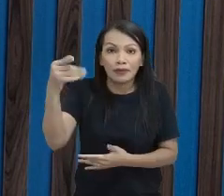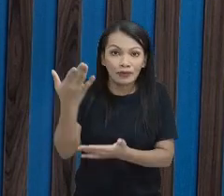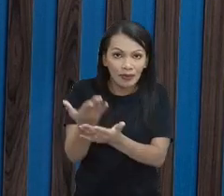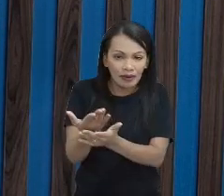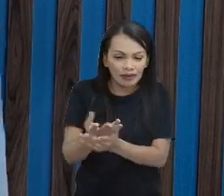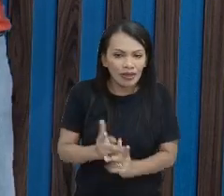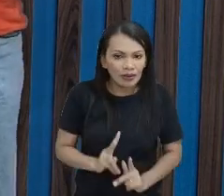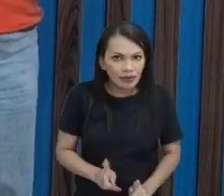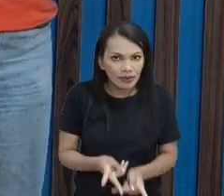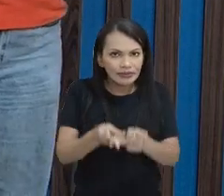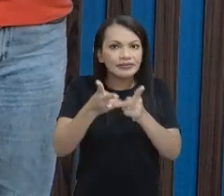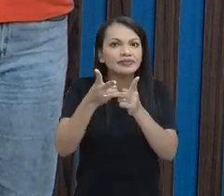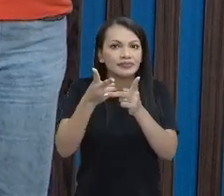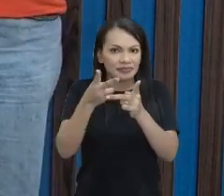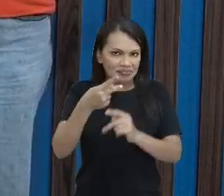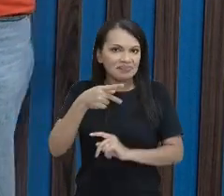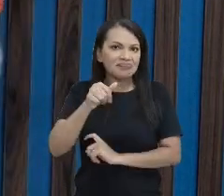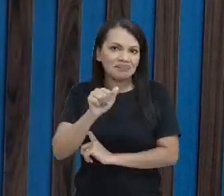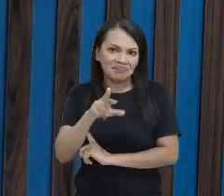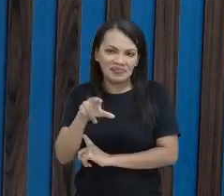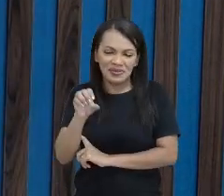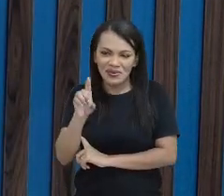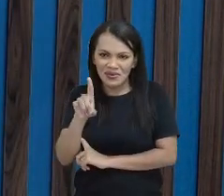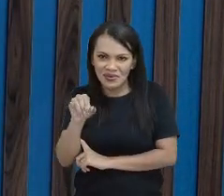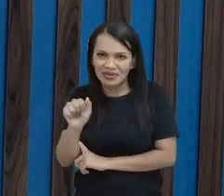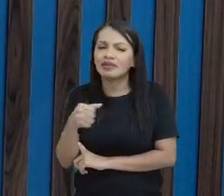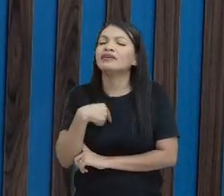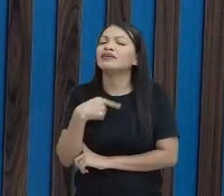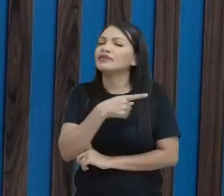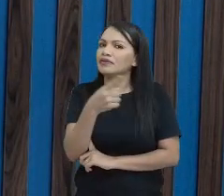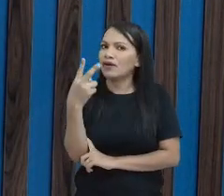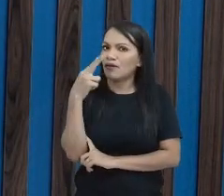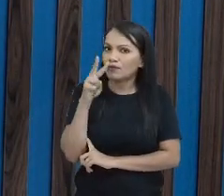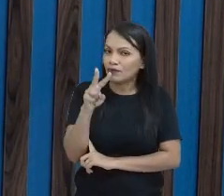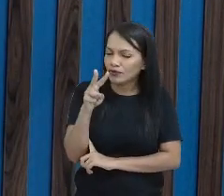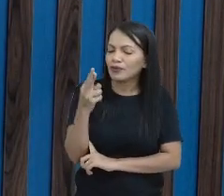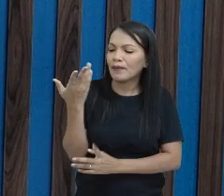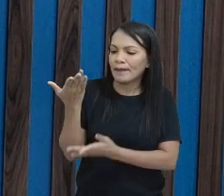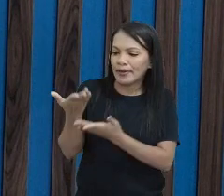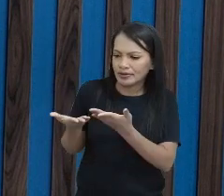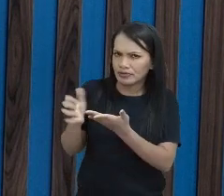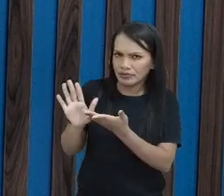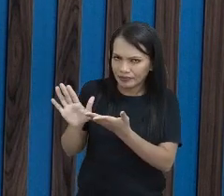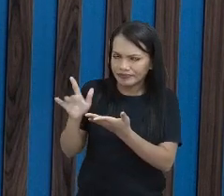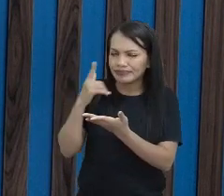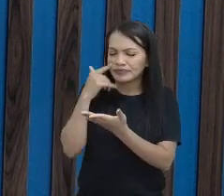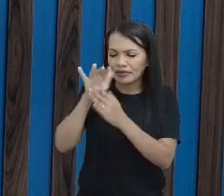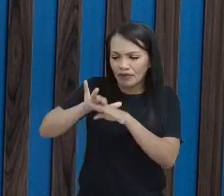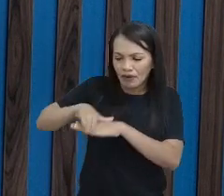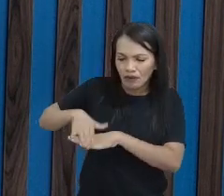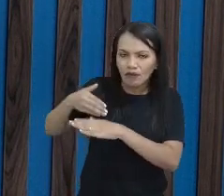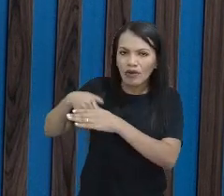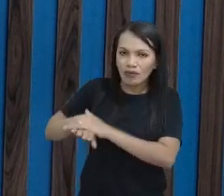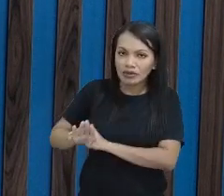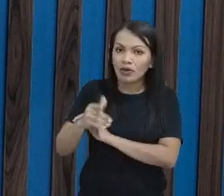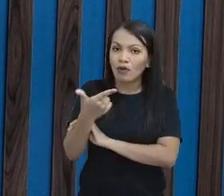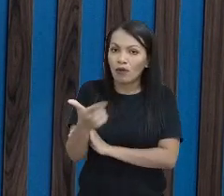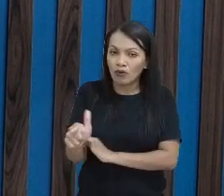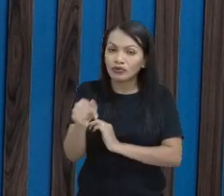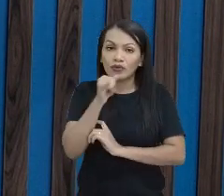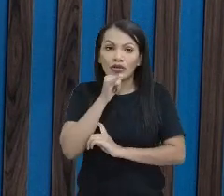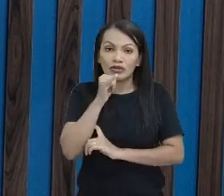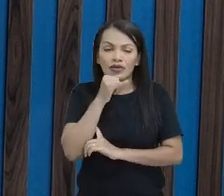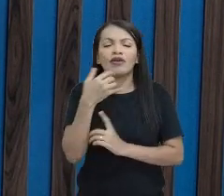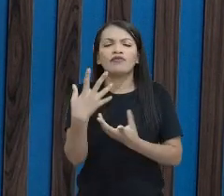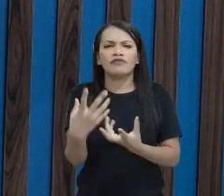vai continuar falando sobre paródia. E aí eu vou trazer o que a gente não viu dessa aula, os tipos de paródia e mais exemplos, tá certo? Pra gente